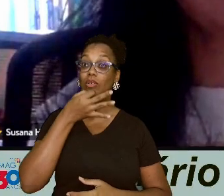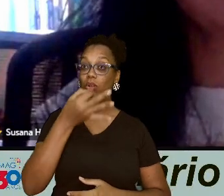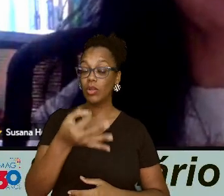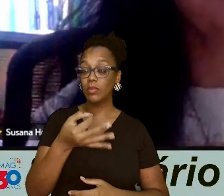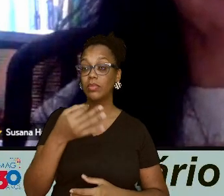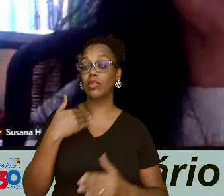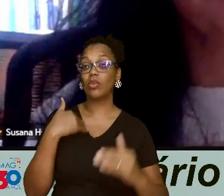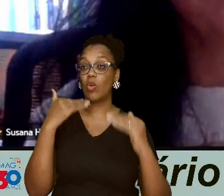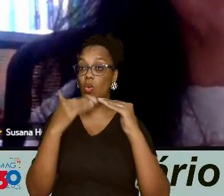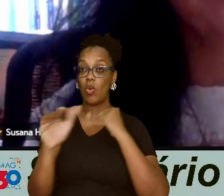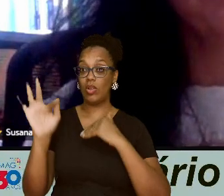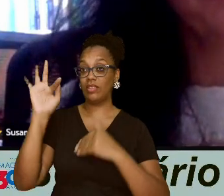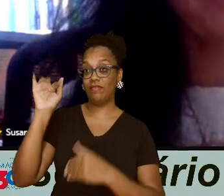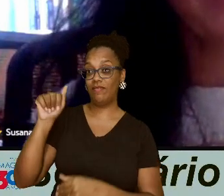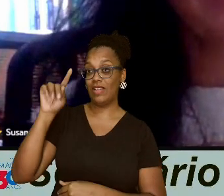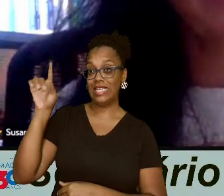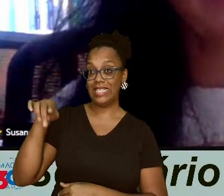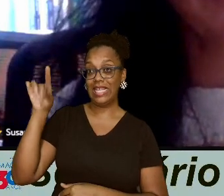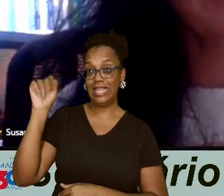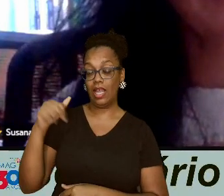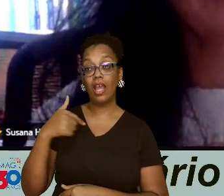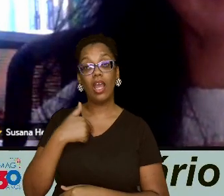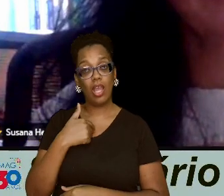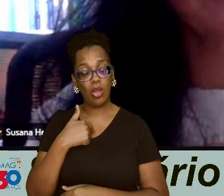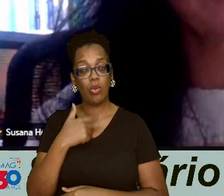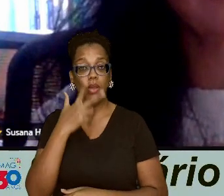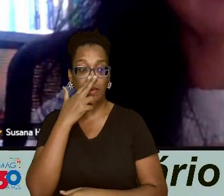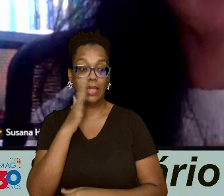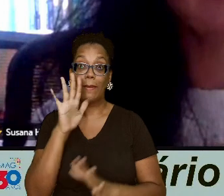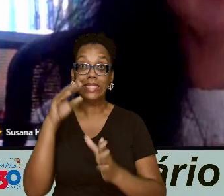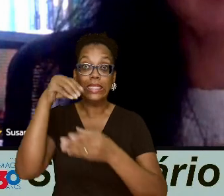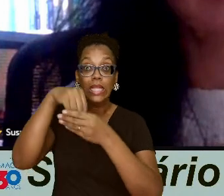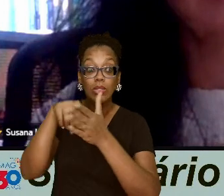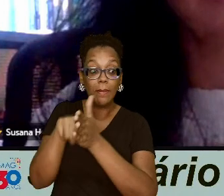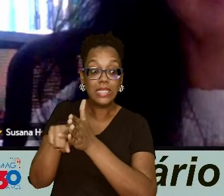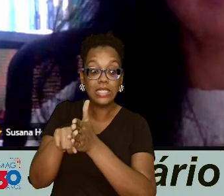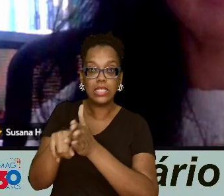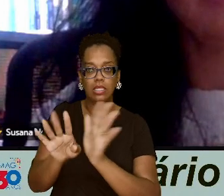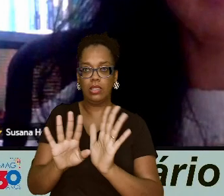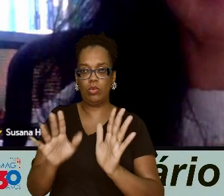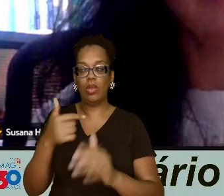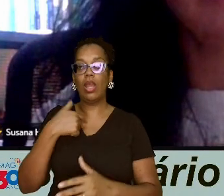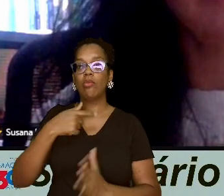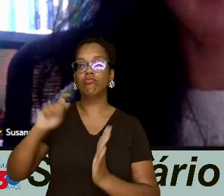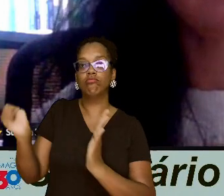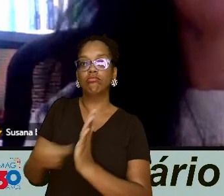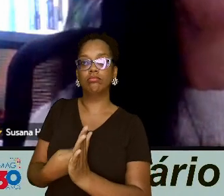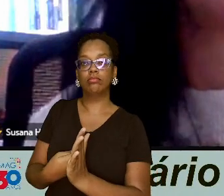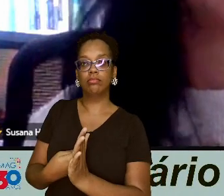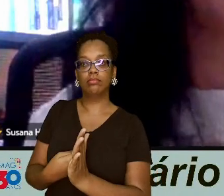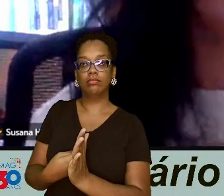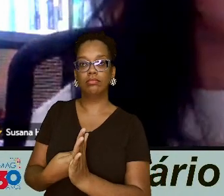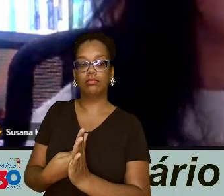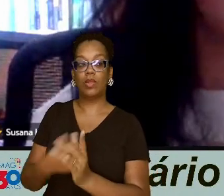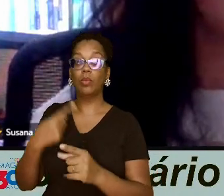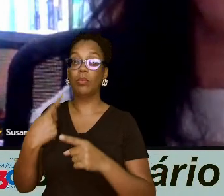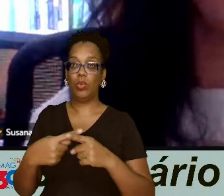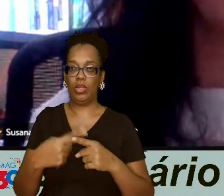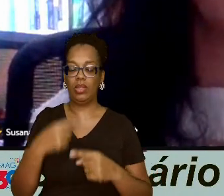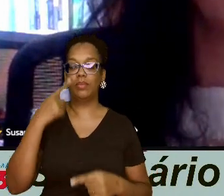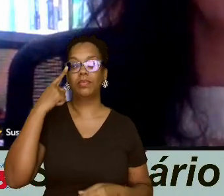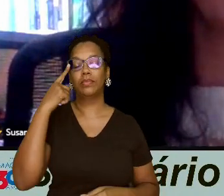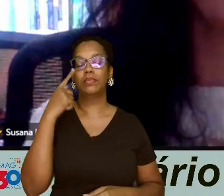da Fazenda, eu tive, mas não na pesquisa, eu tive sentenciando. Por quê? Porque